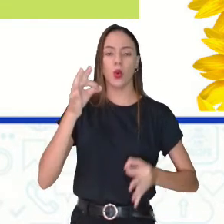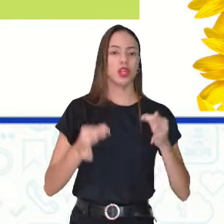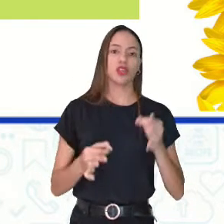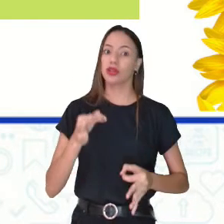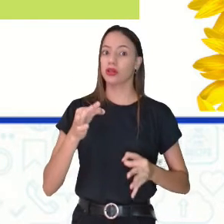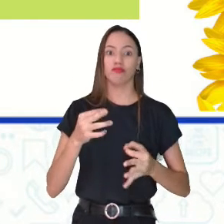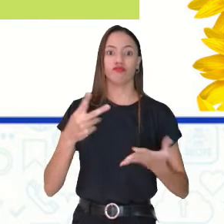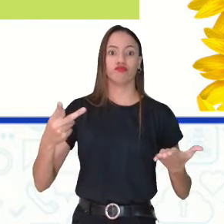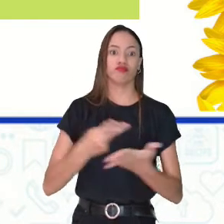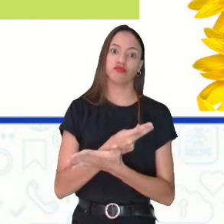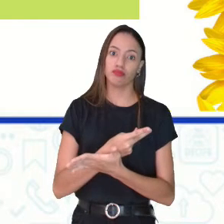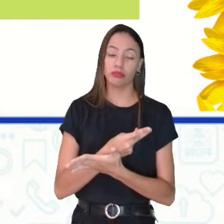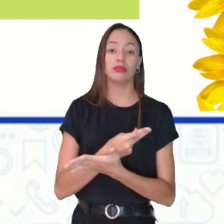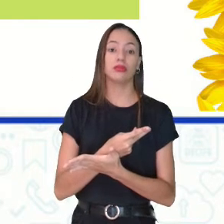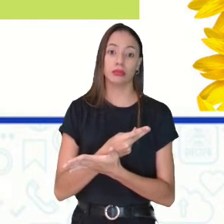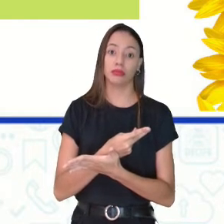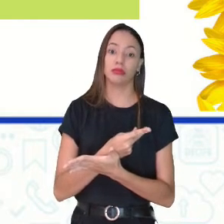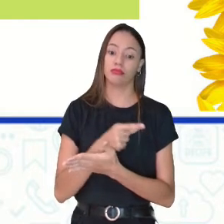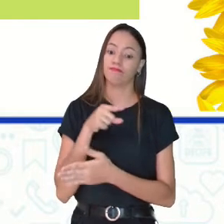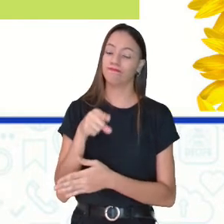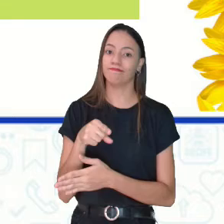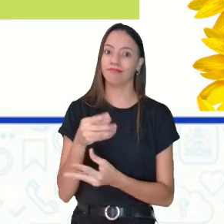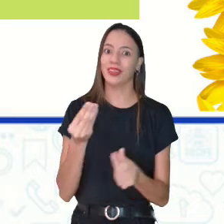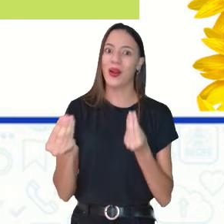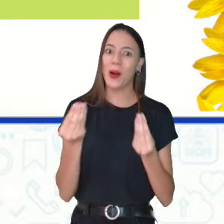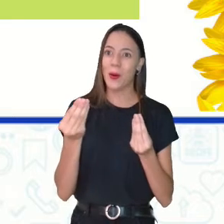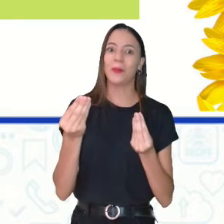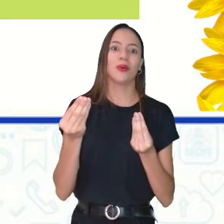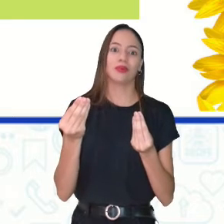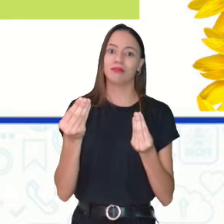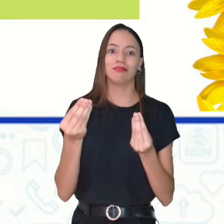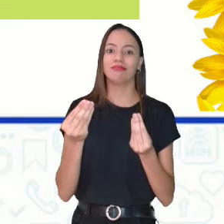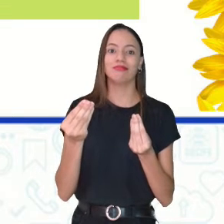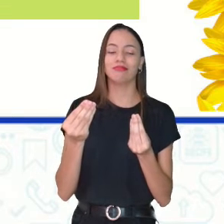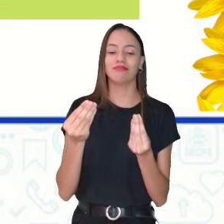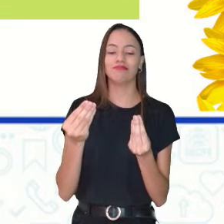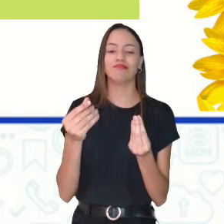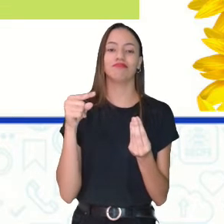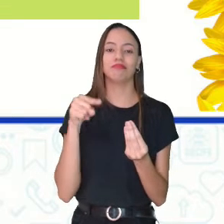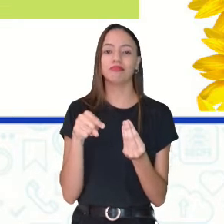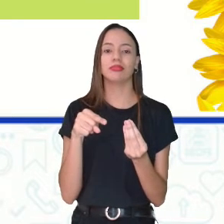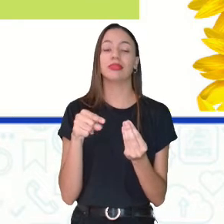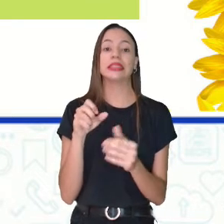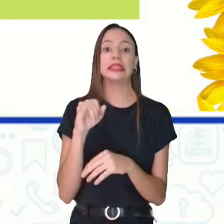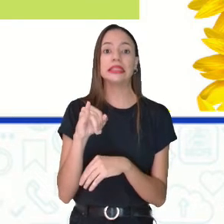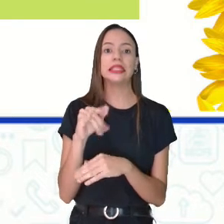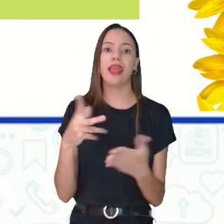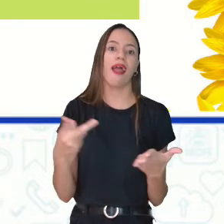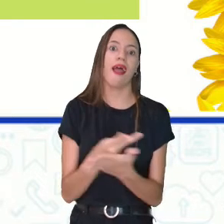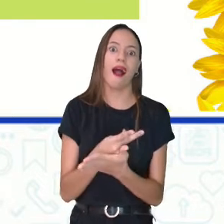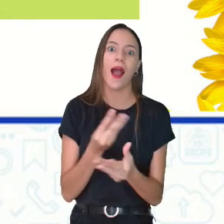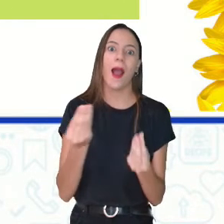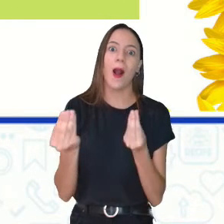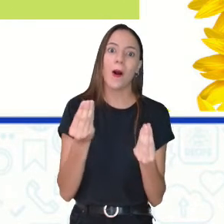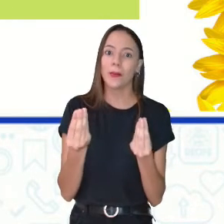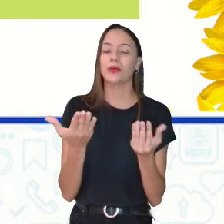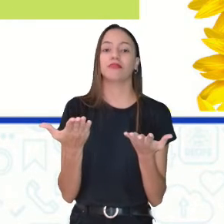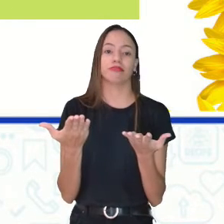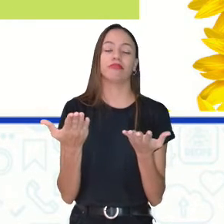caso, seria irreparável. Então, você percebe aqui, não é, uma